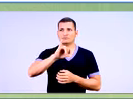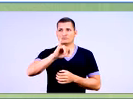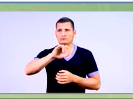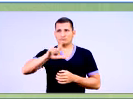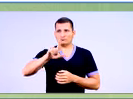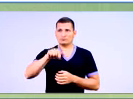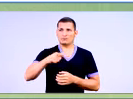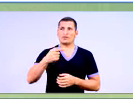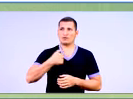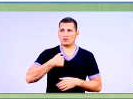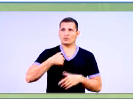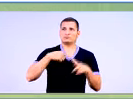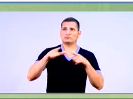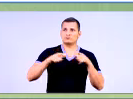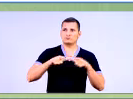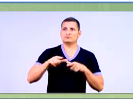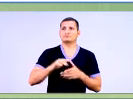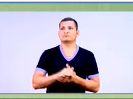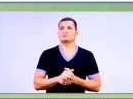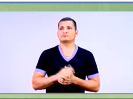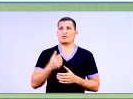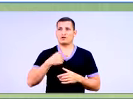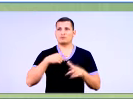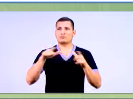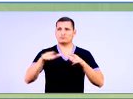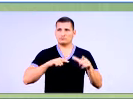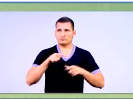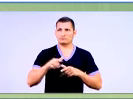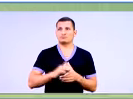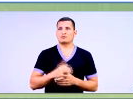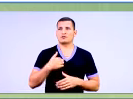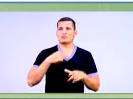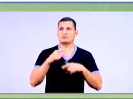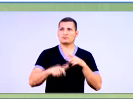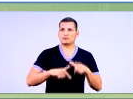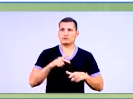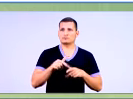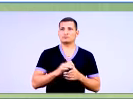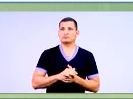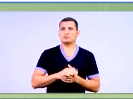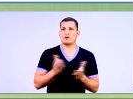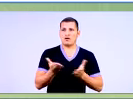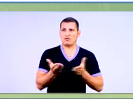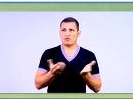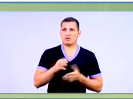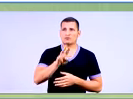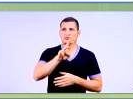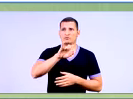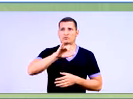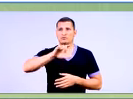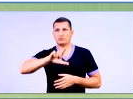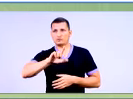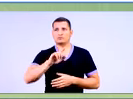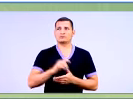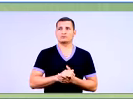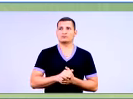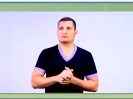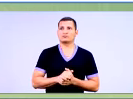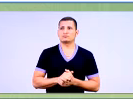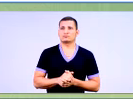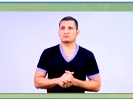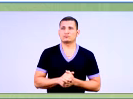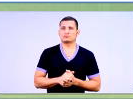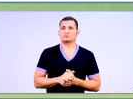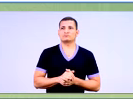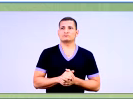Já temos a tradução aqui para vocês. Agora, o will na negativa fica